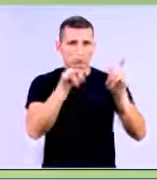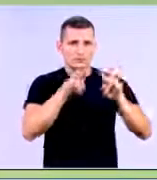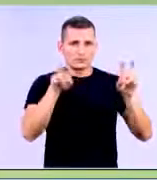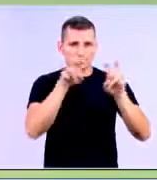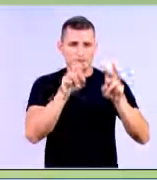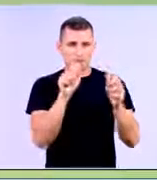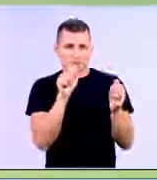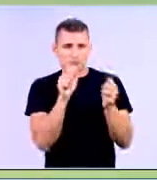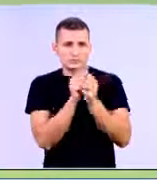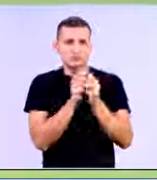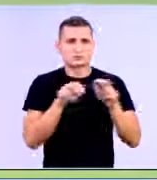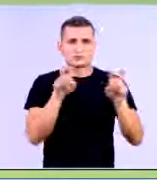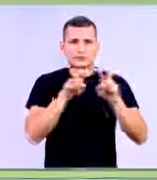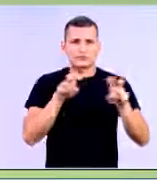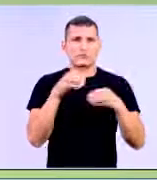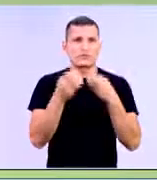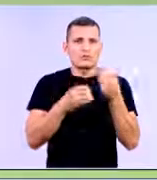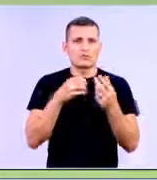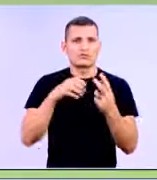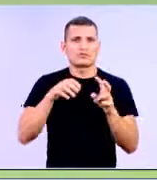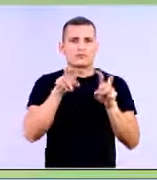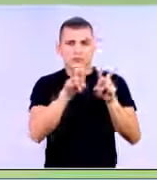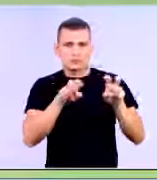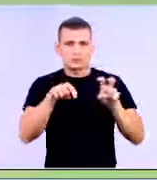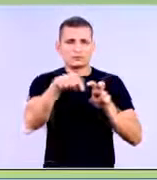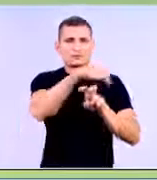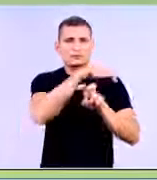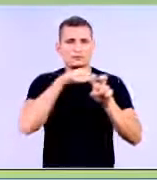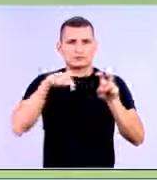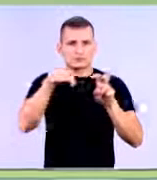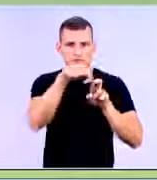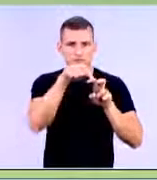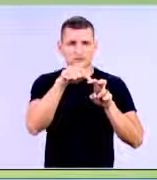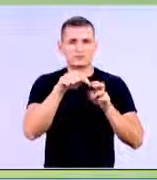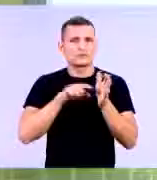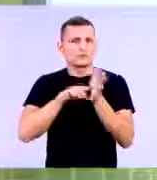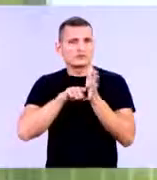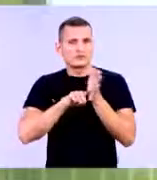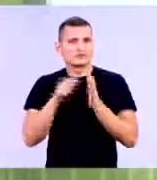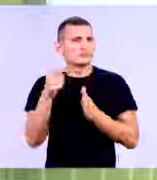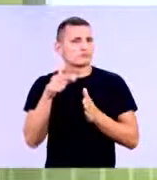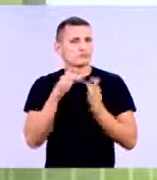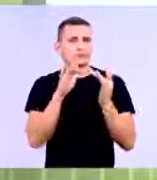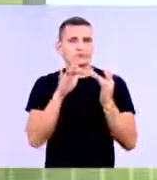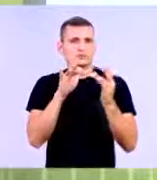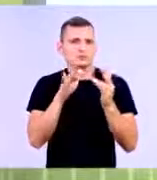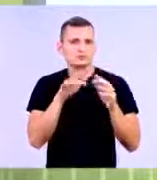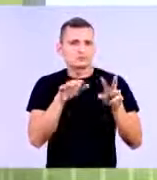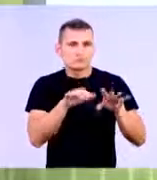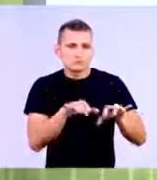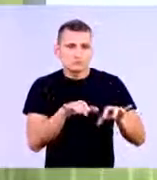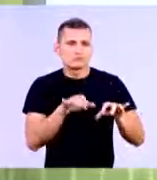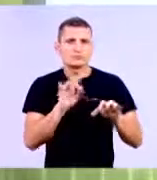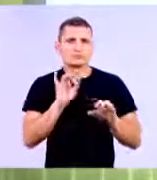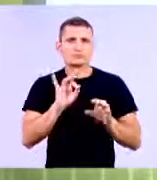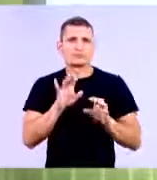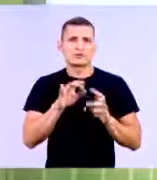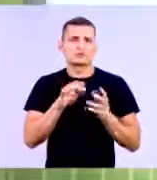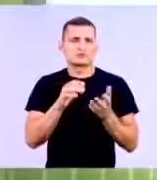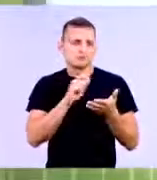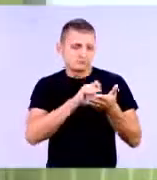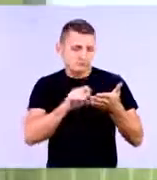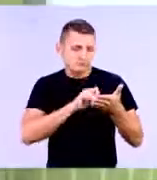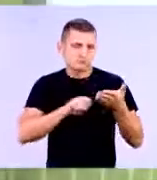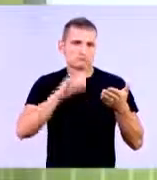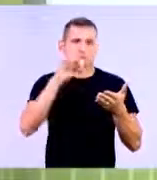aí nós falamos, ao redor do computador, os auditores eles não tinham o menor contato com a máquina. Eles simplesmente pegavam os